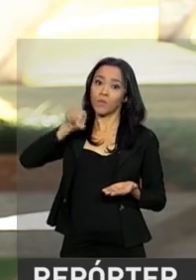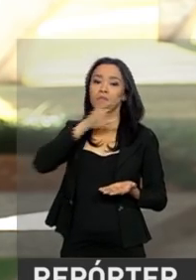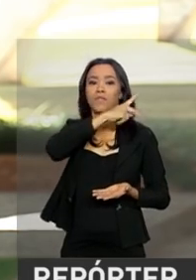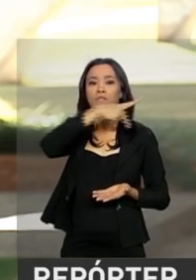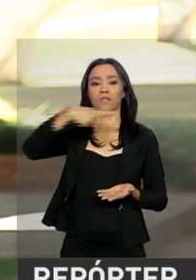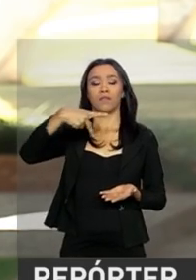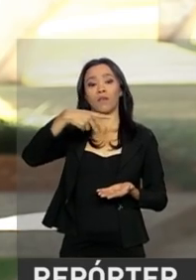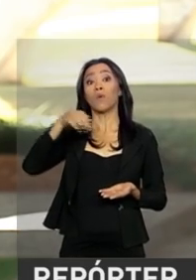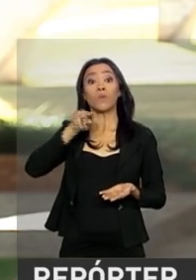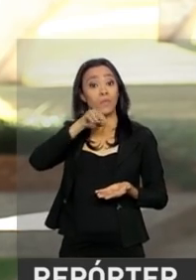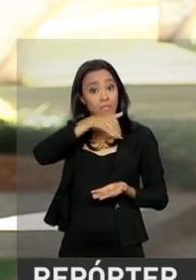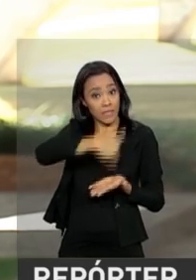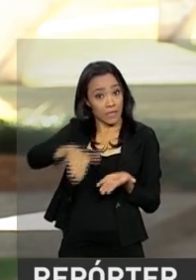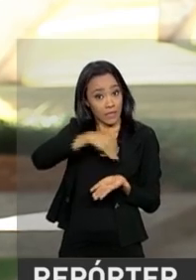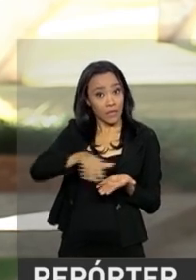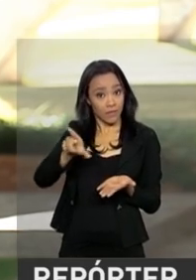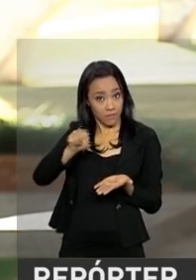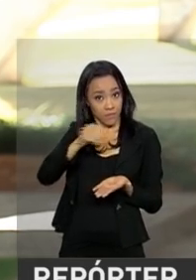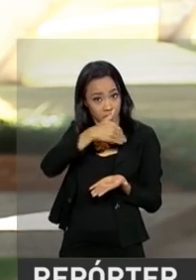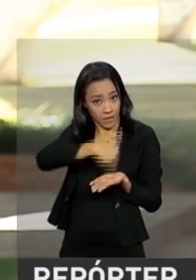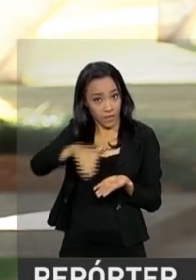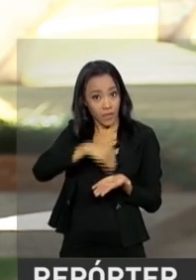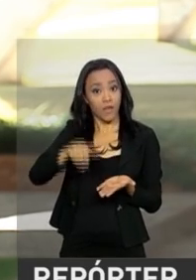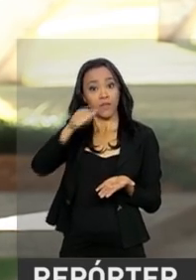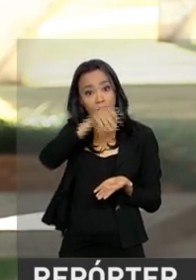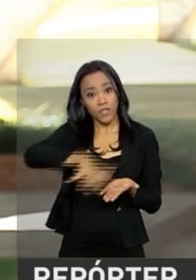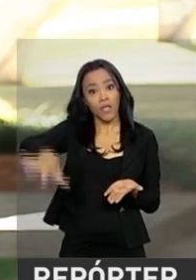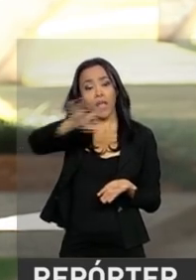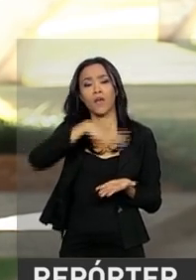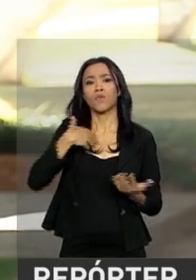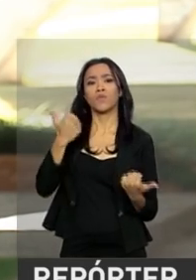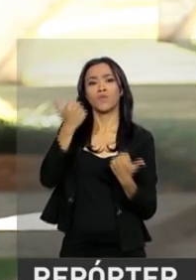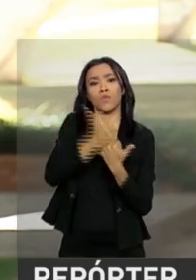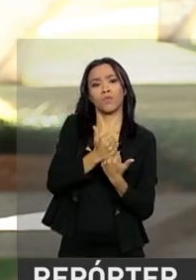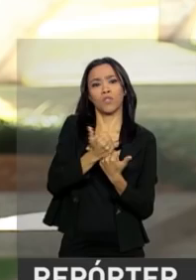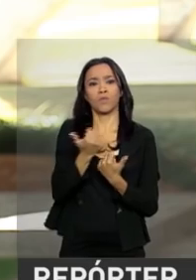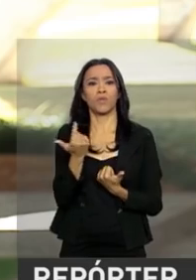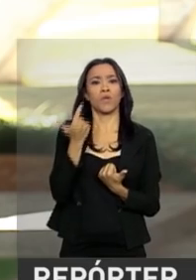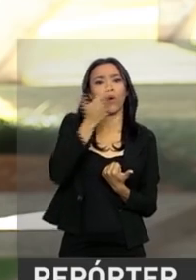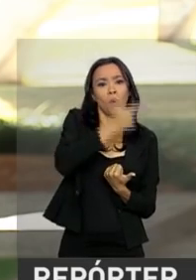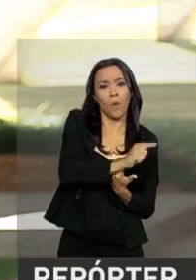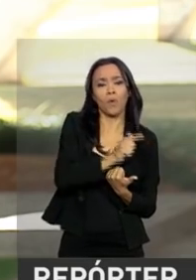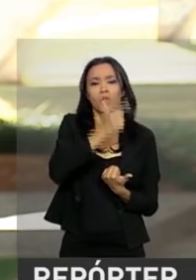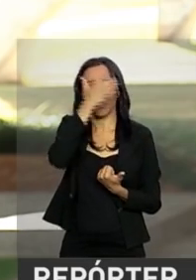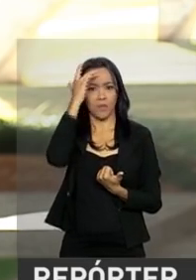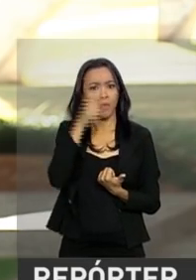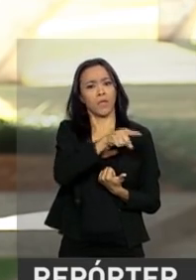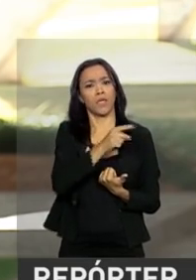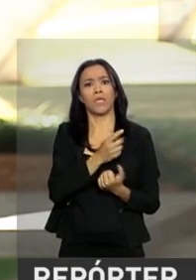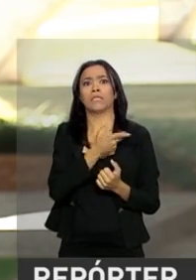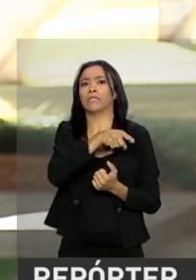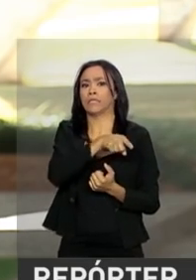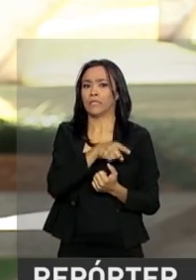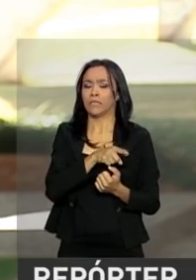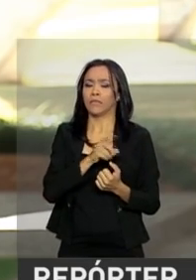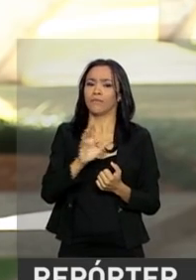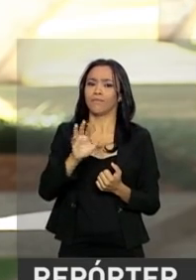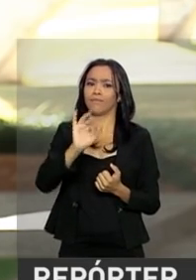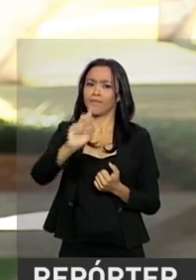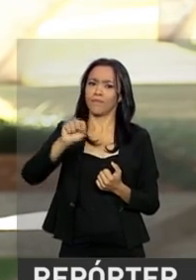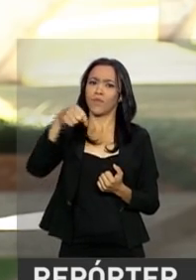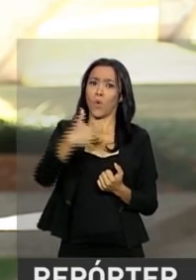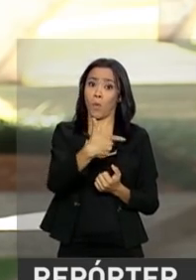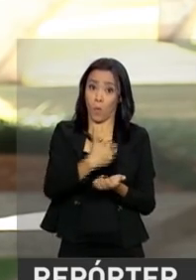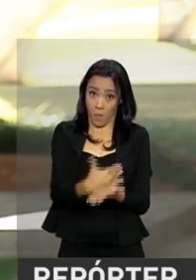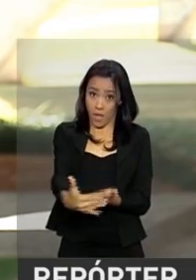Organização das Nações Unidas Guterres vai substituir o sul-coreano Bank Moon à frente da ONU a partir de Janeiro de